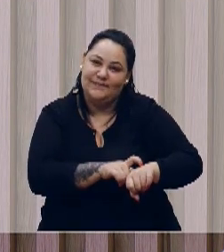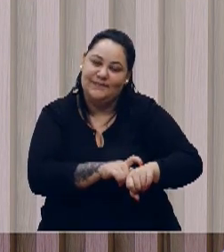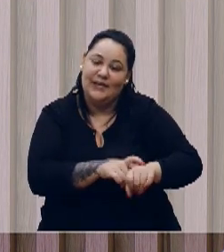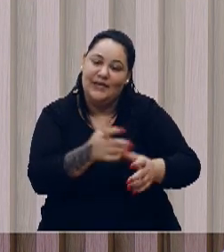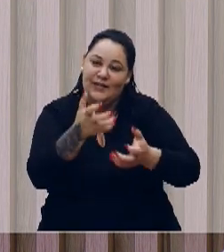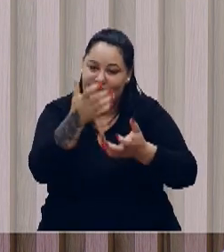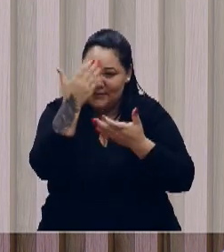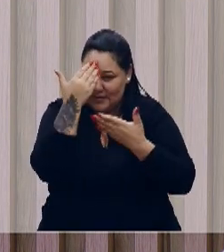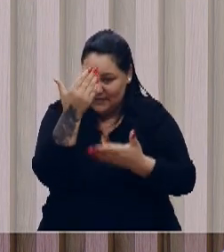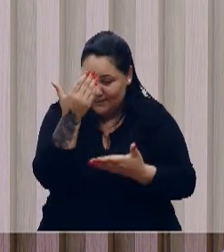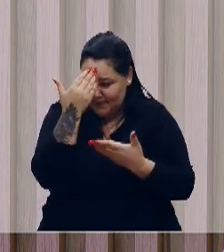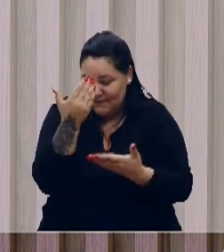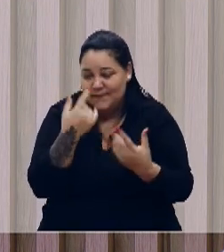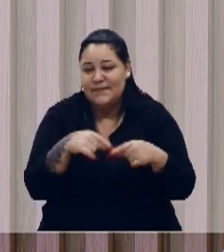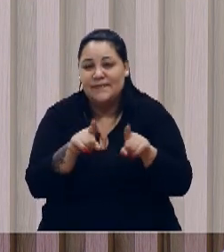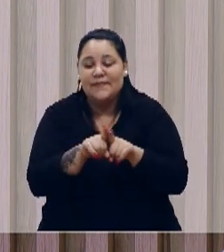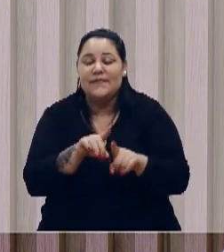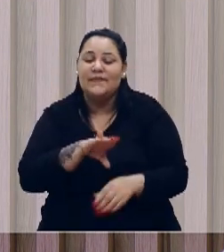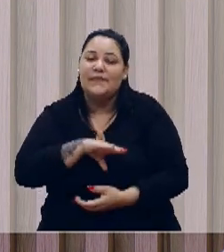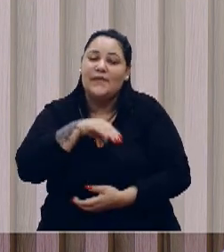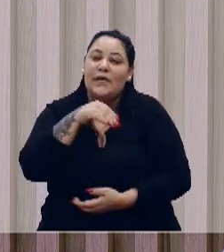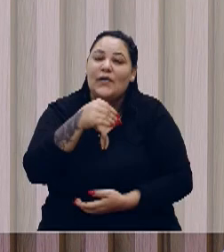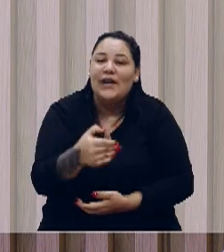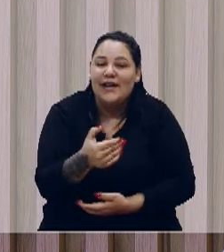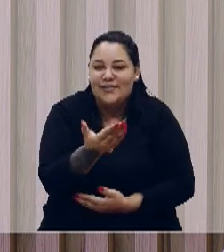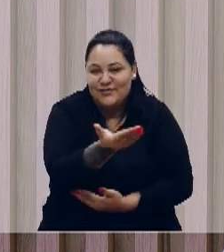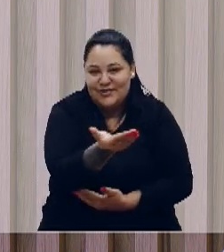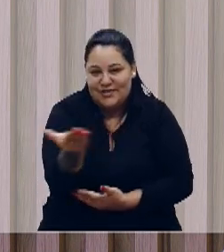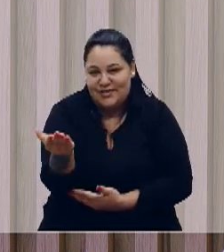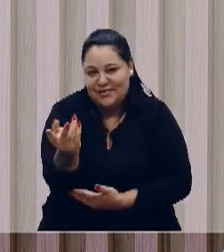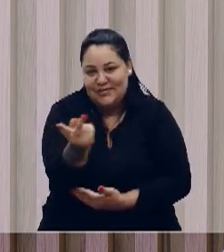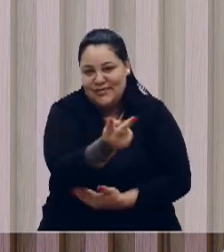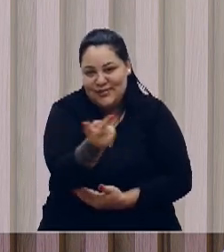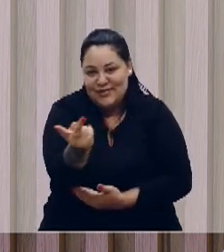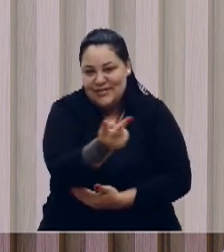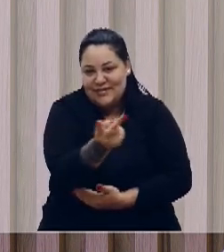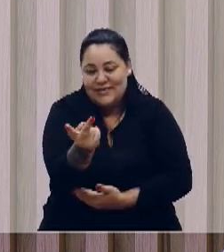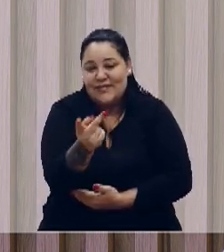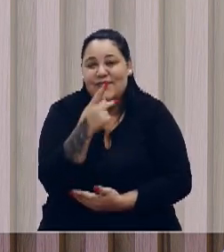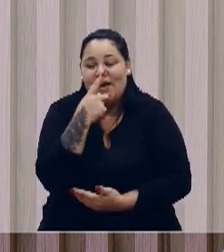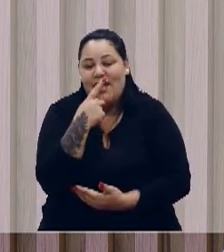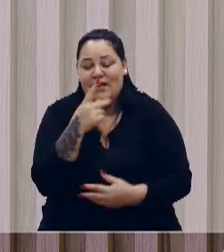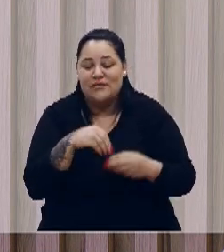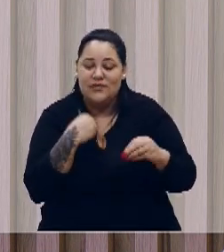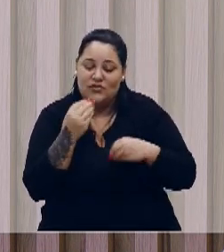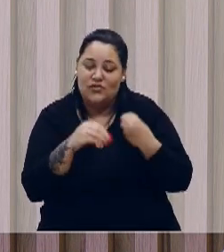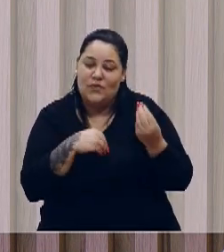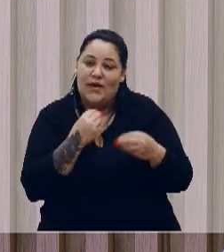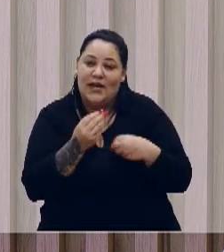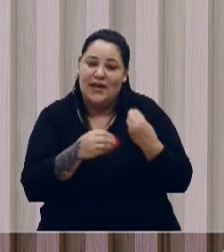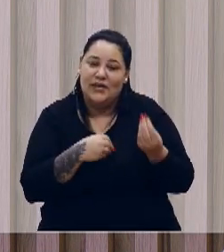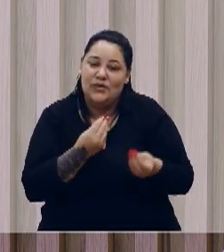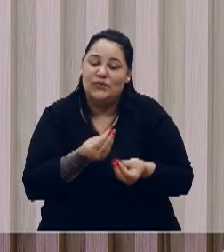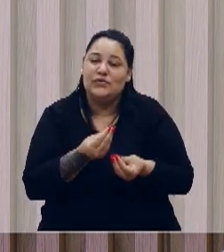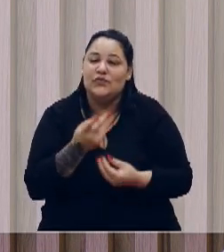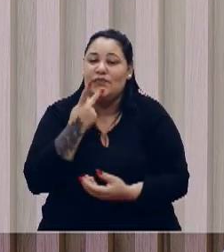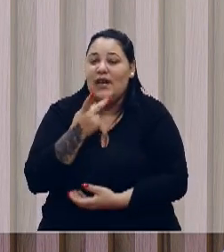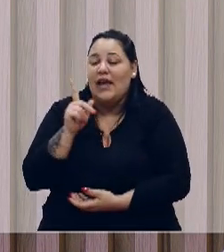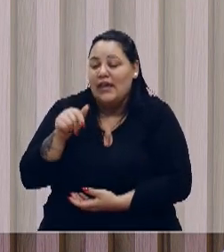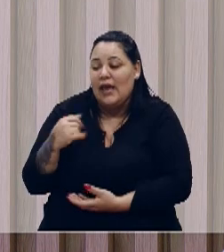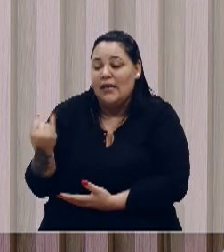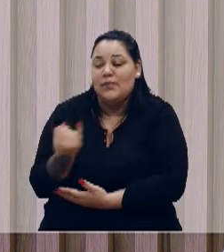muito pela coragem de vocês, de terem dividido a história de vocês, de trazerem sentimentos, de validarem isso com a